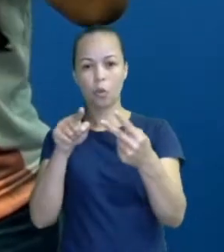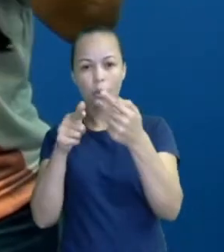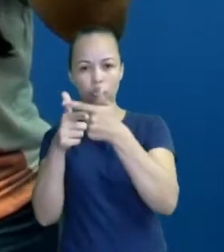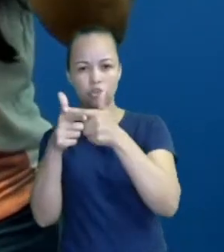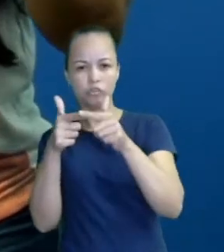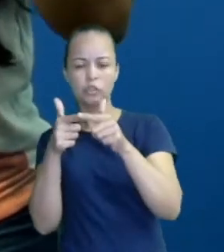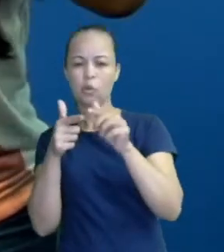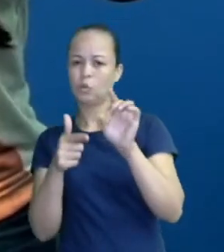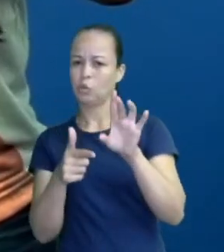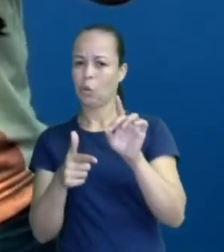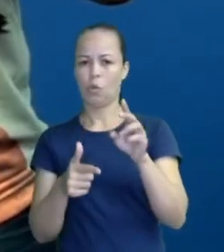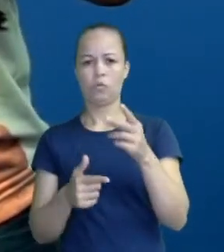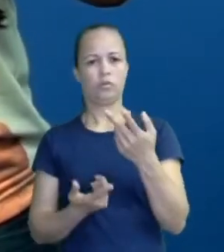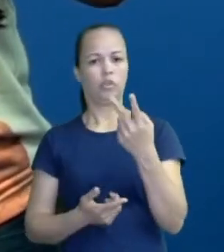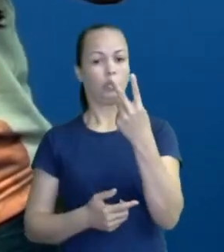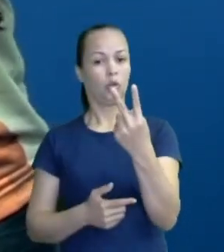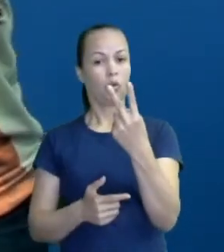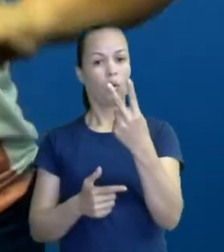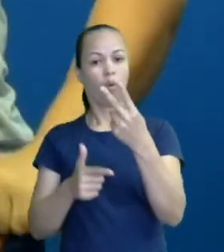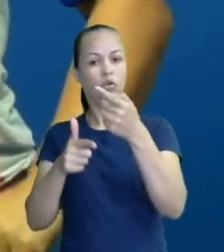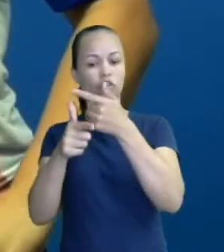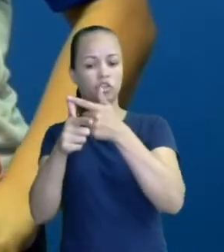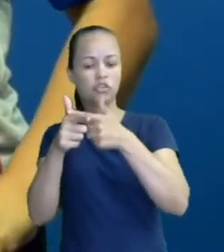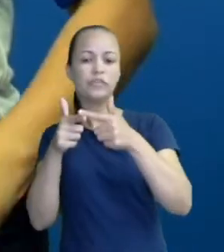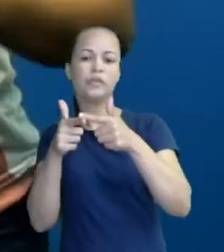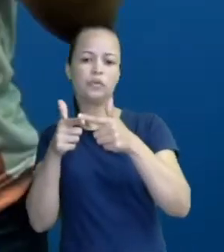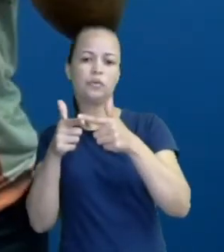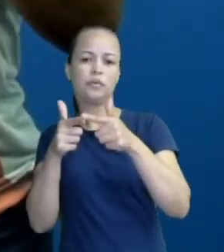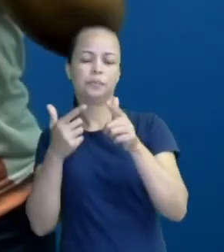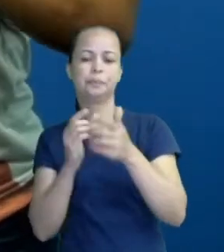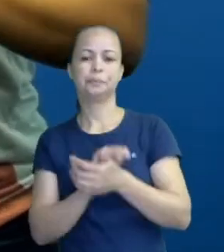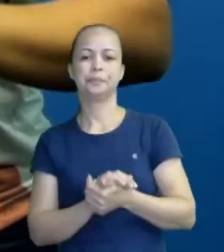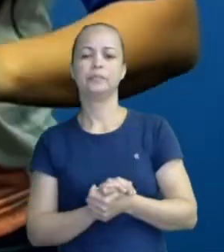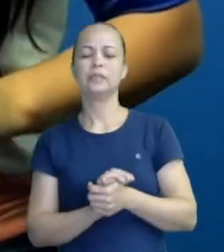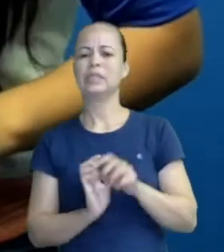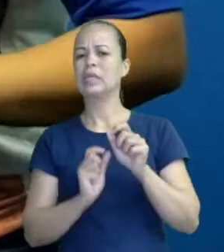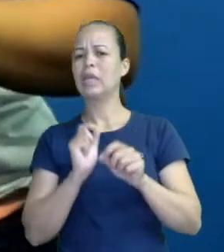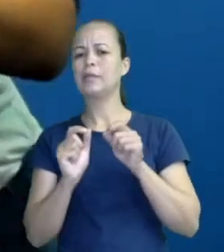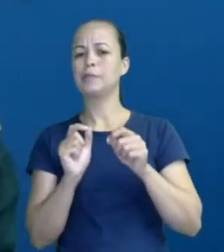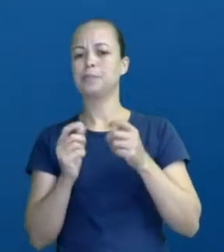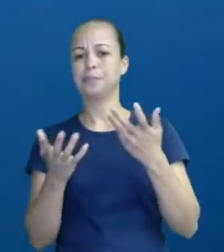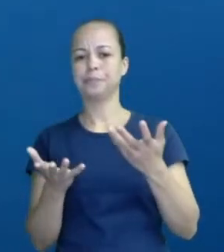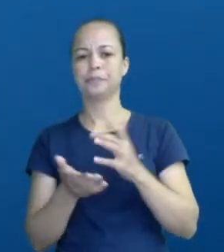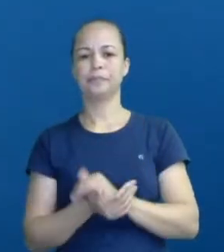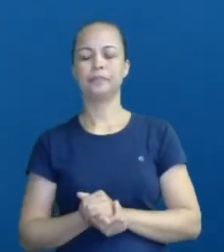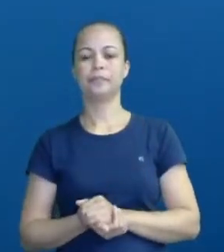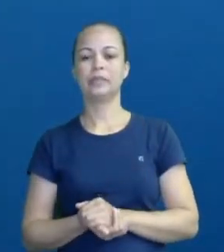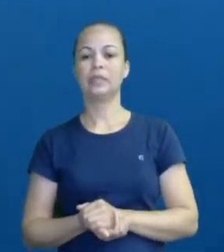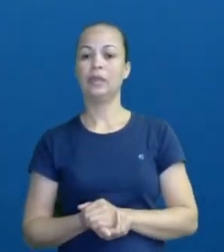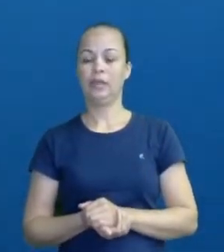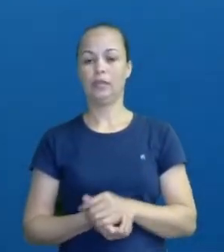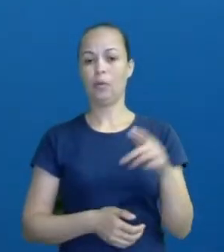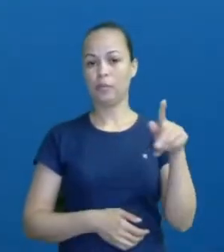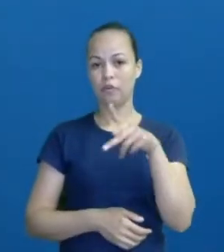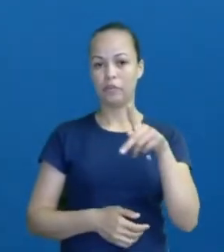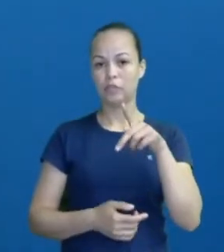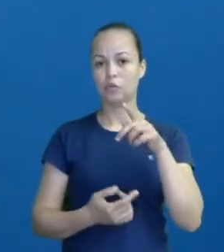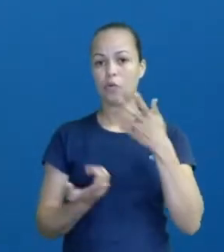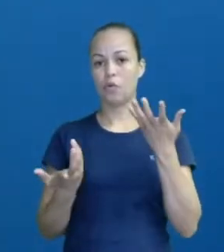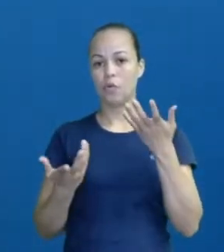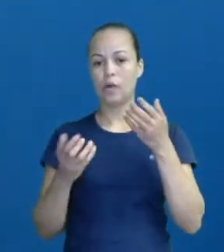isso. Só 2 divisores. Quem são eles? Tia Tati separou aqui,